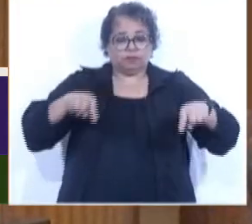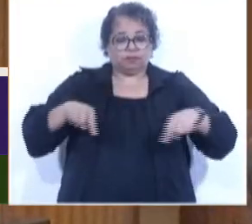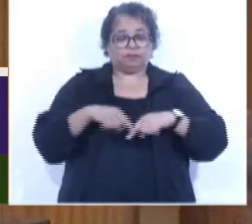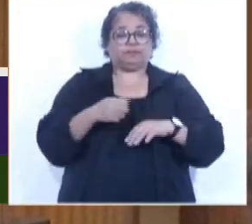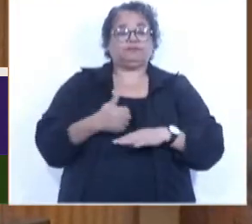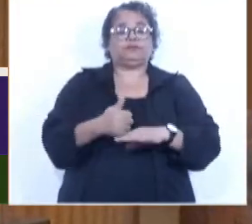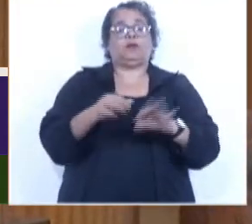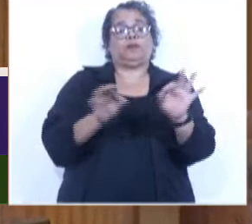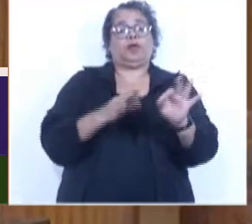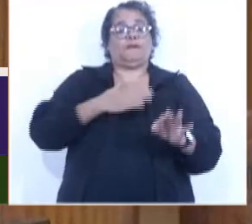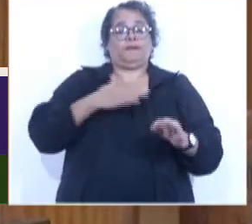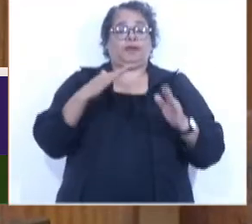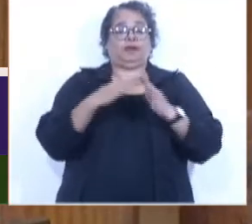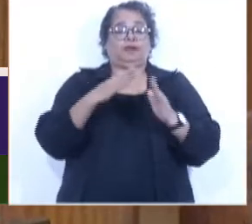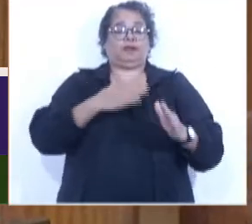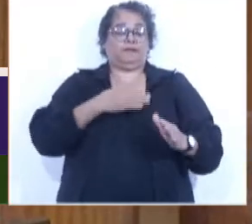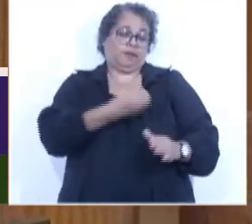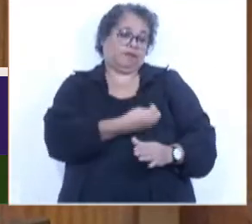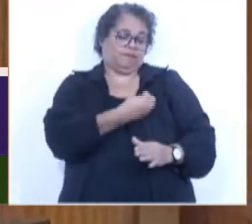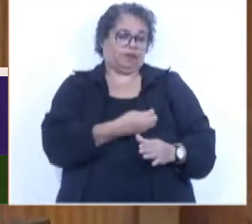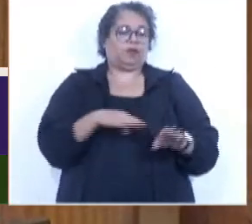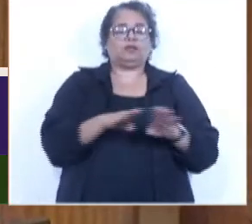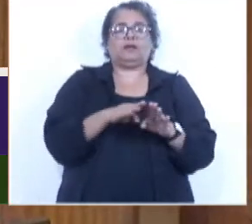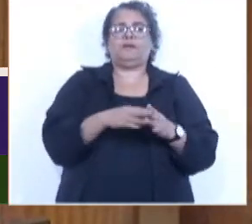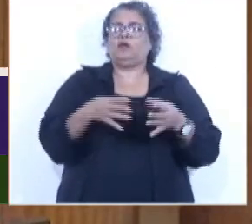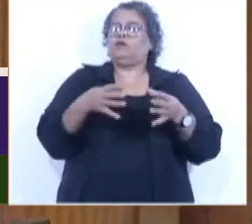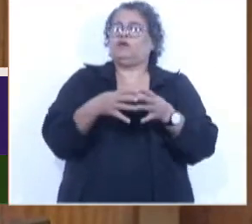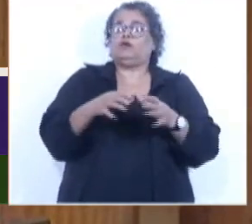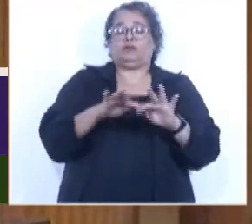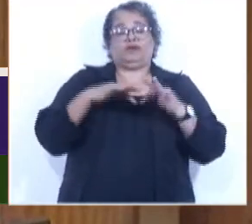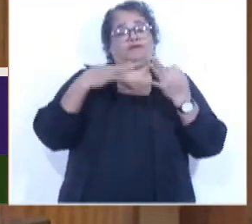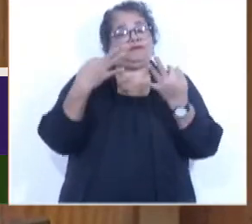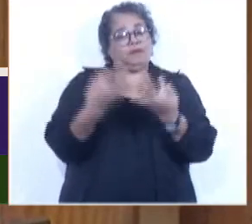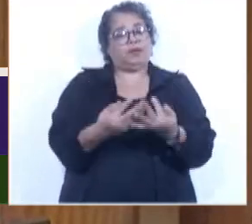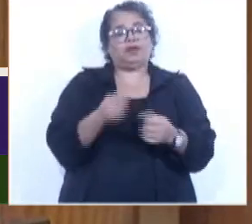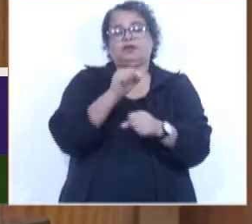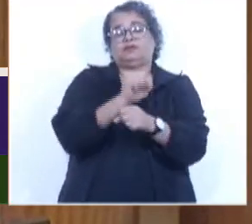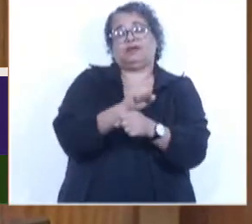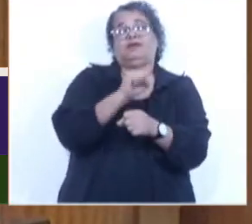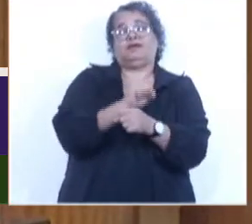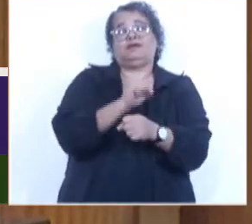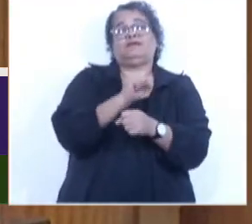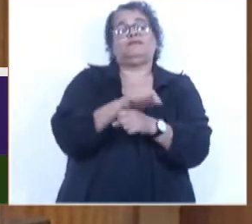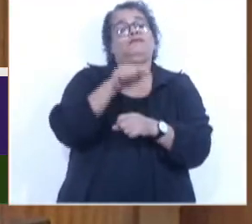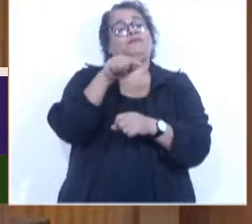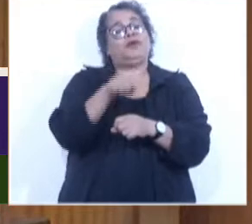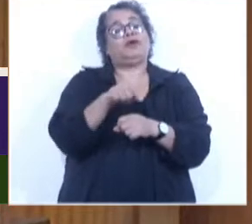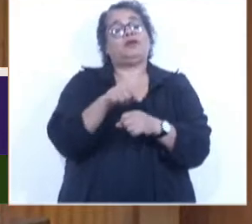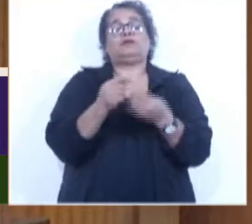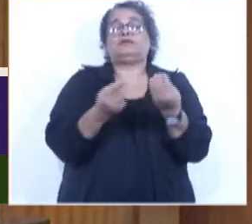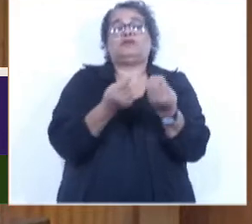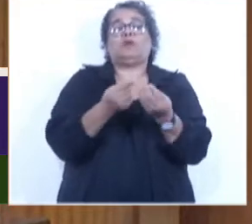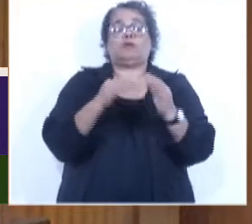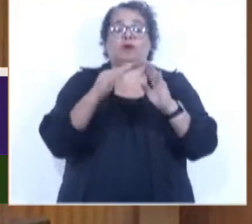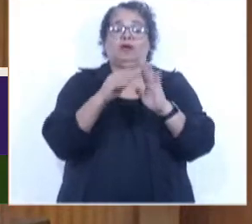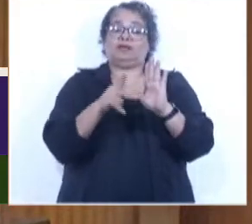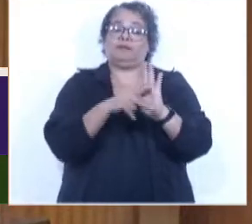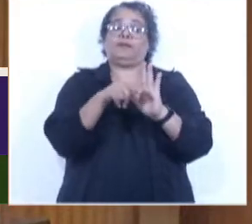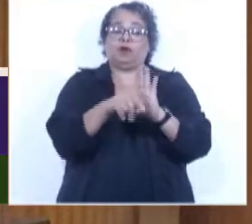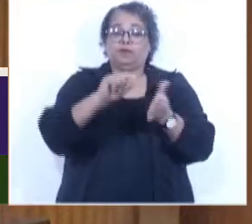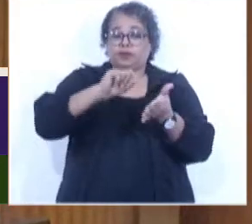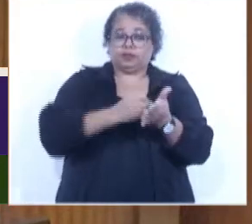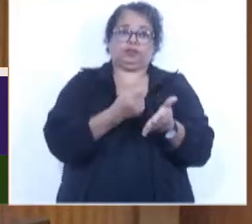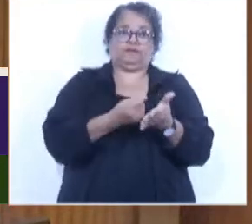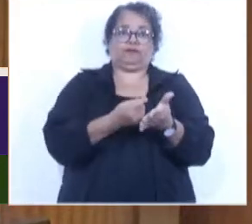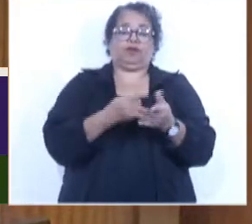e o número total de famílias que aguardem para serem contempladas também pelo programa habitacional então a gente precisa de Diagnóstico porque você tem diagnóstico não